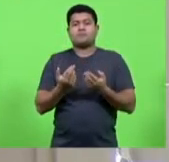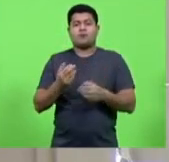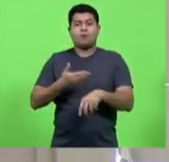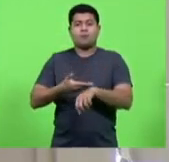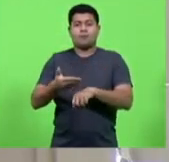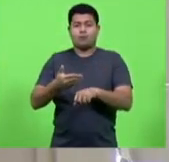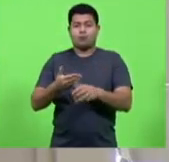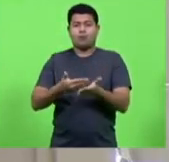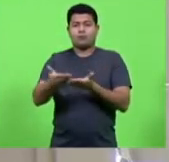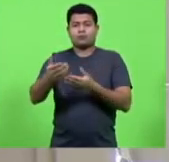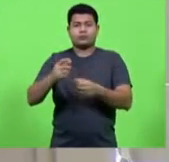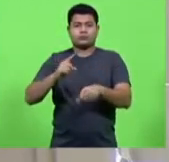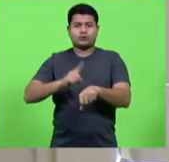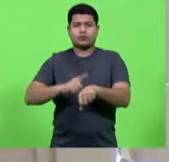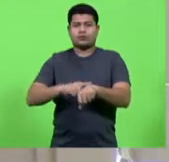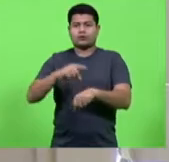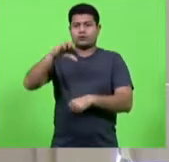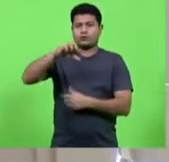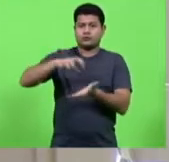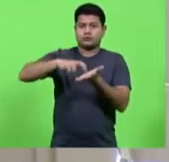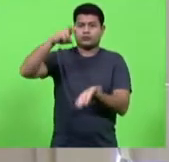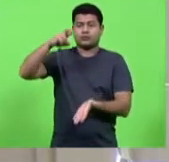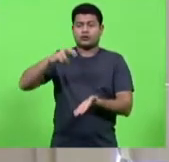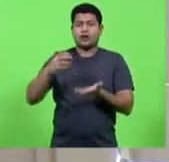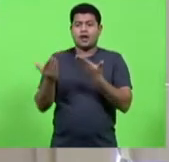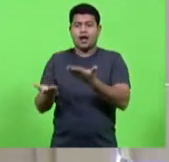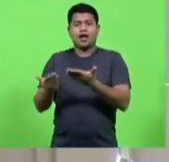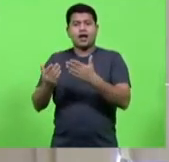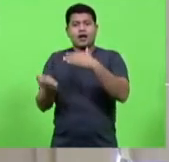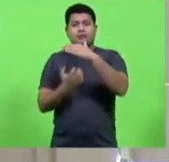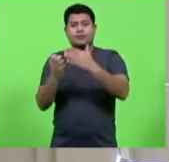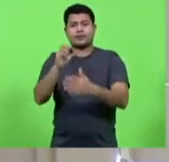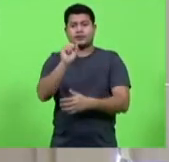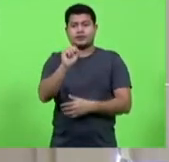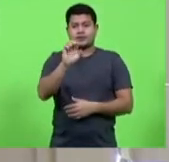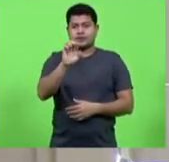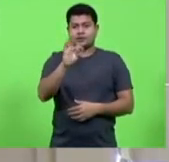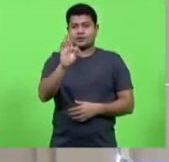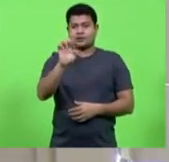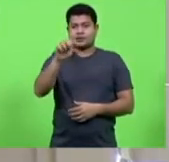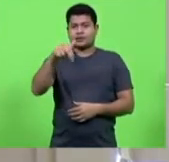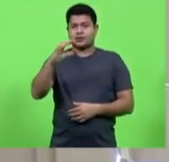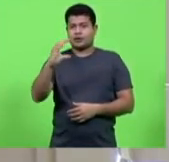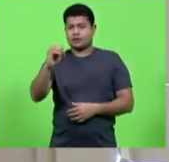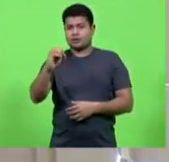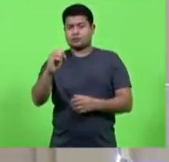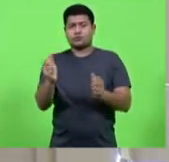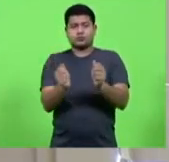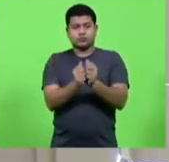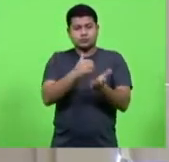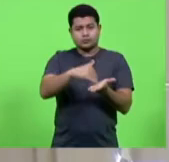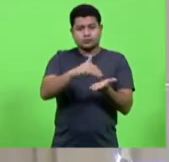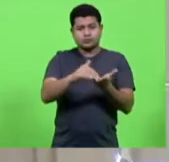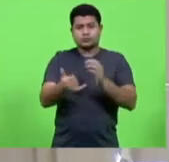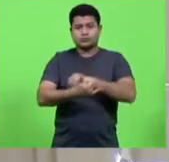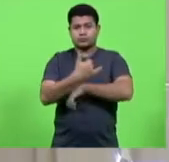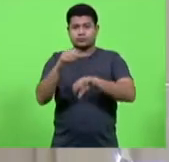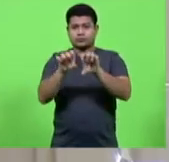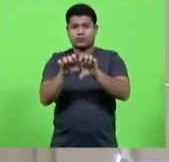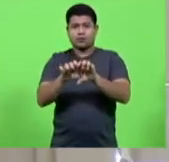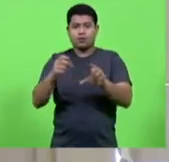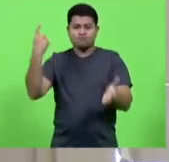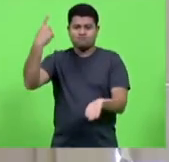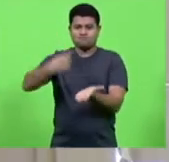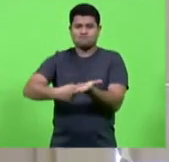empresa Cetenco e a Secretaria de Infraestrutura entraram num acordo,